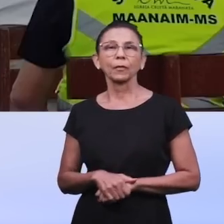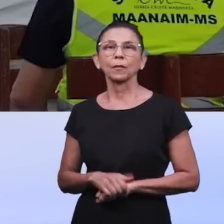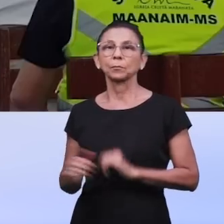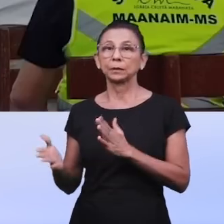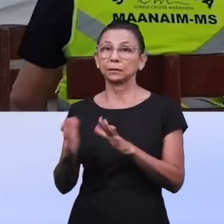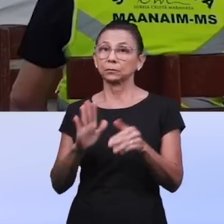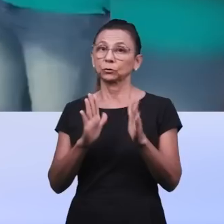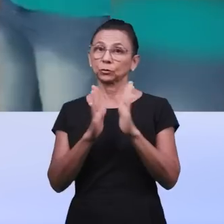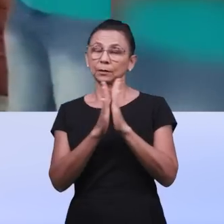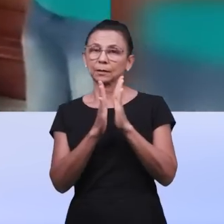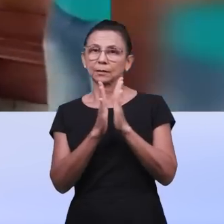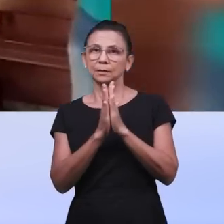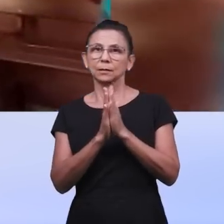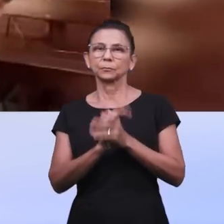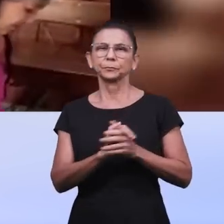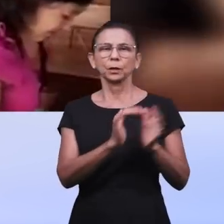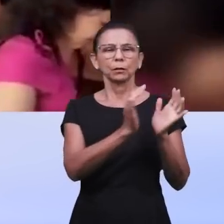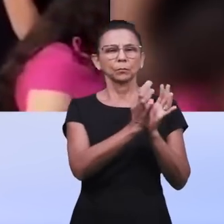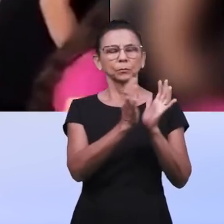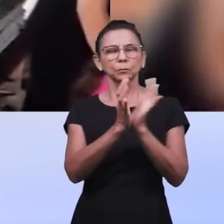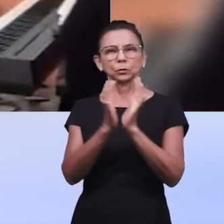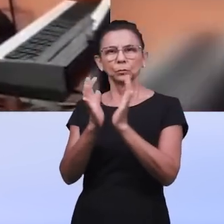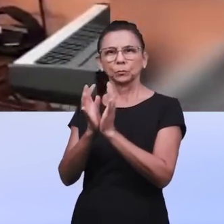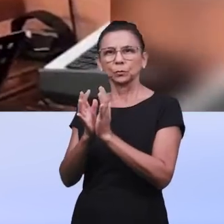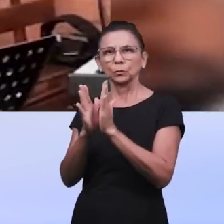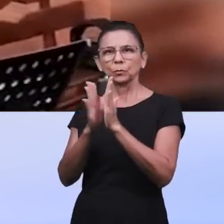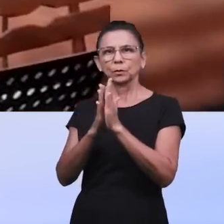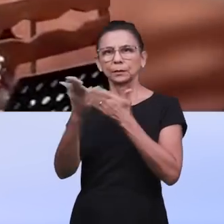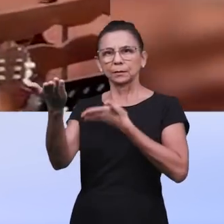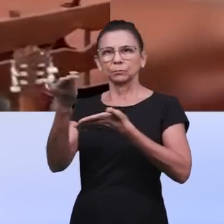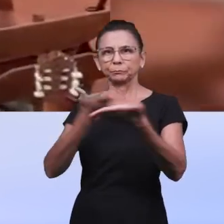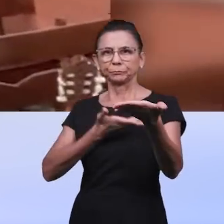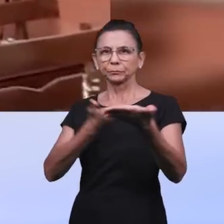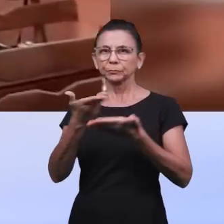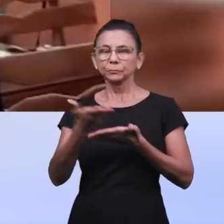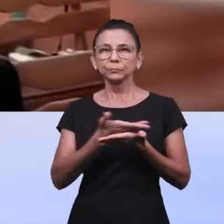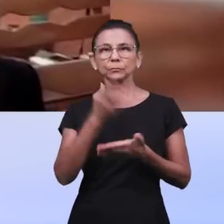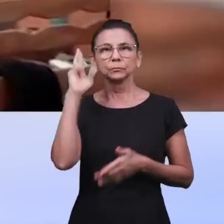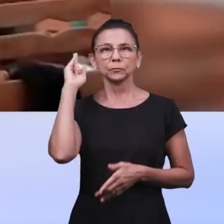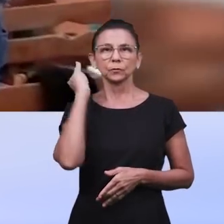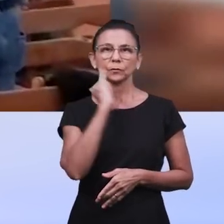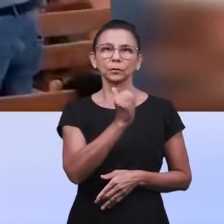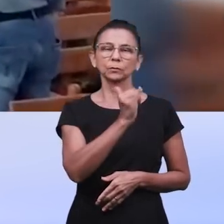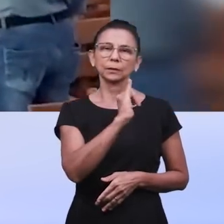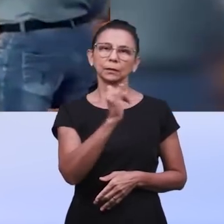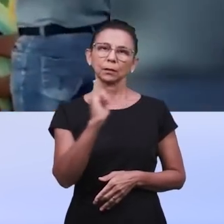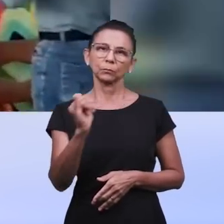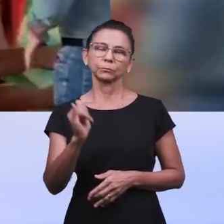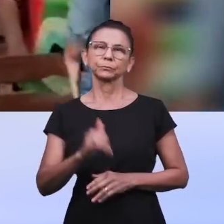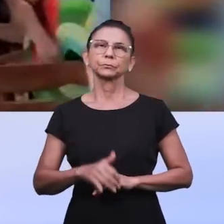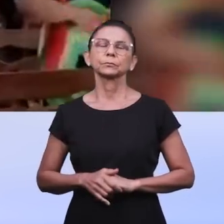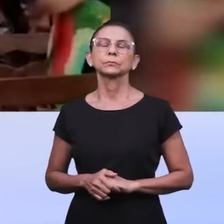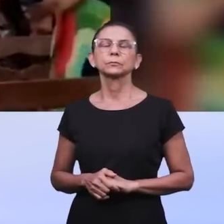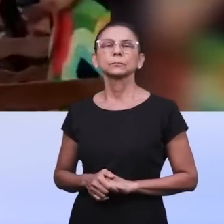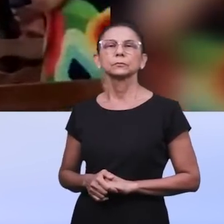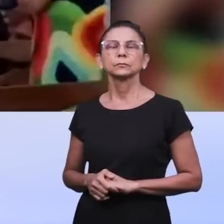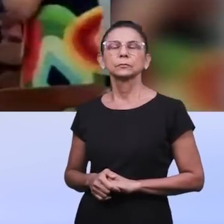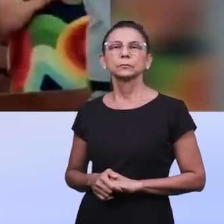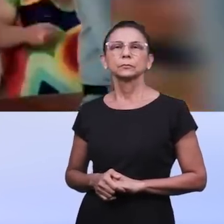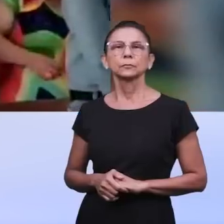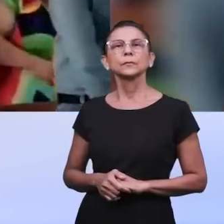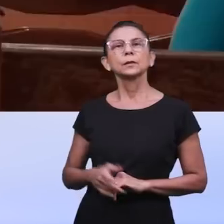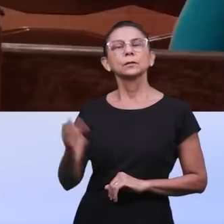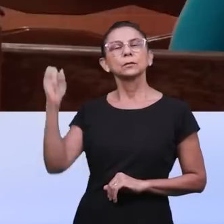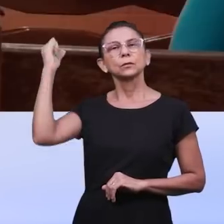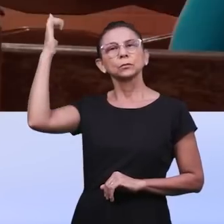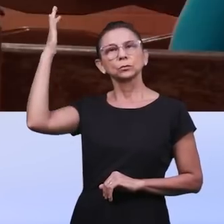seminário, os irmãos tiveram um período de oração, onde em grupos oraram um pelos outros. O Senhor falou com cada irmão ali